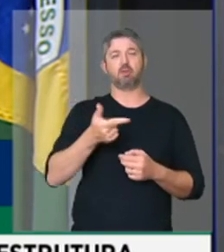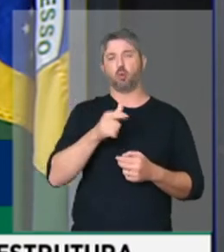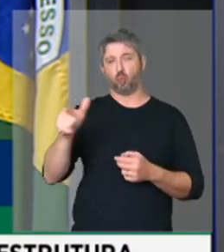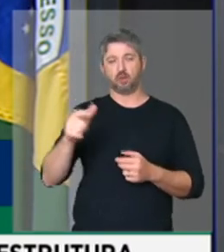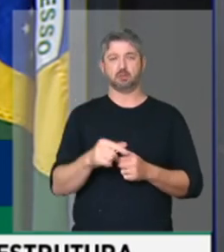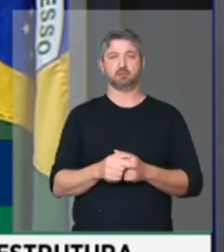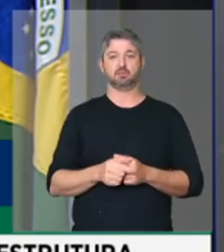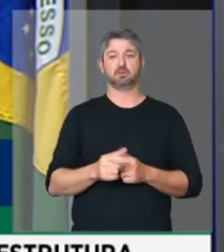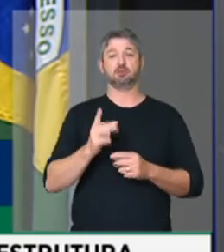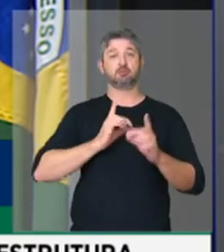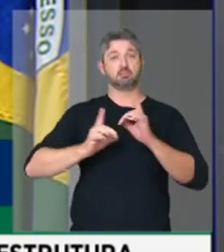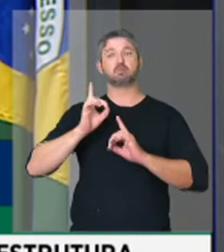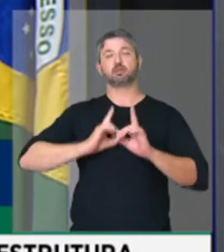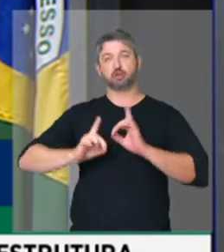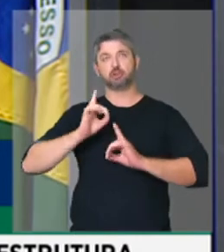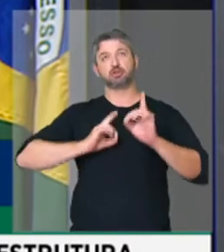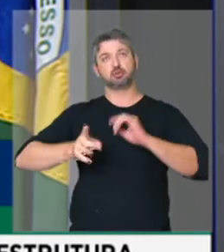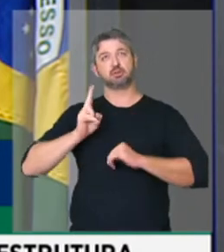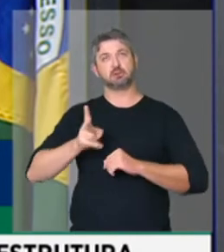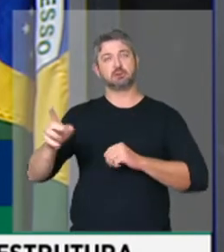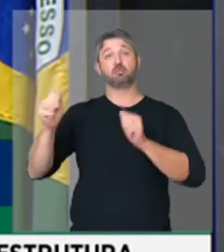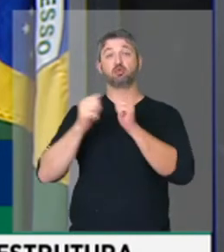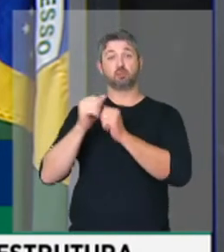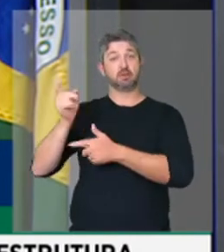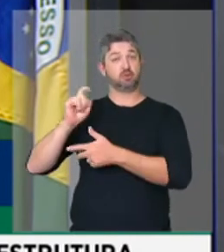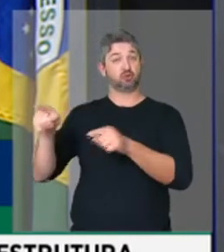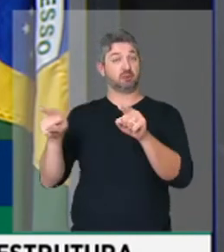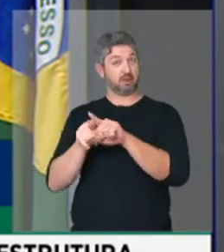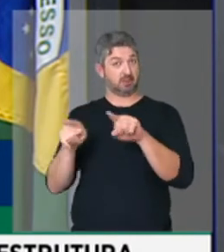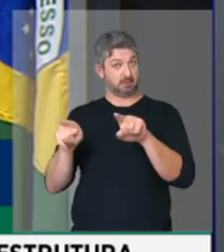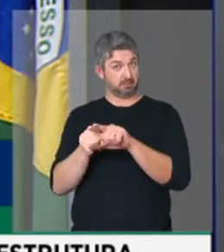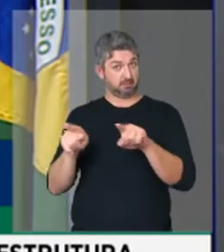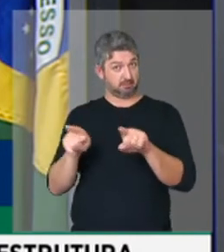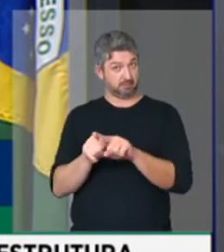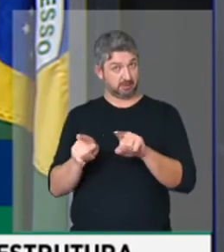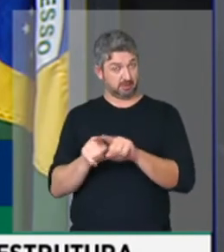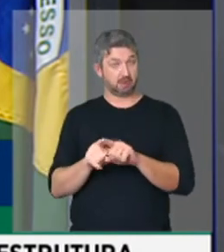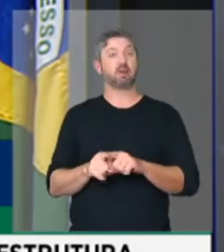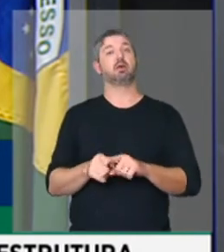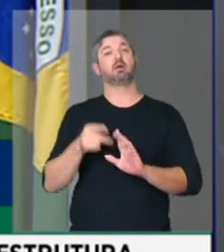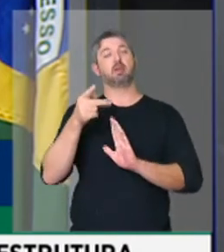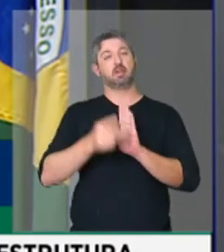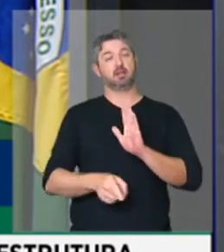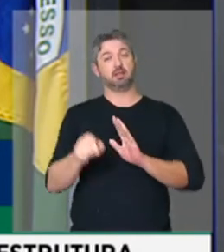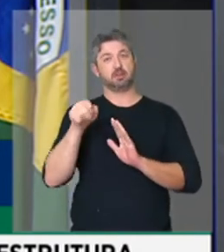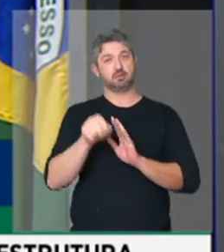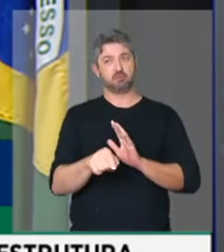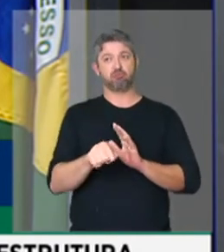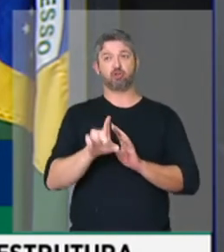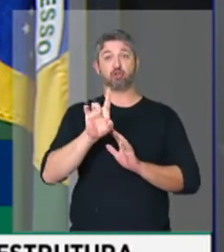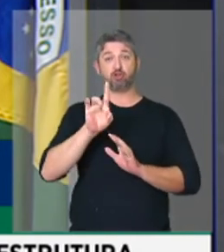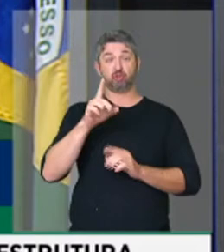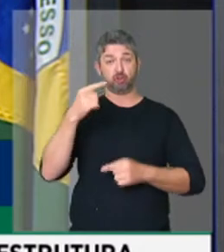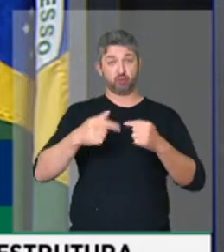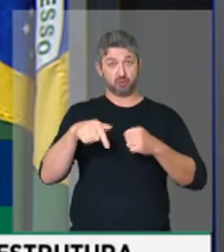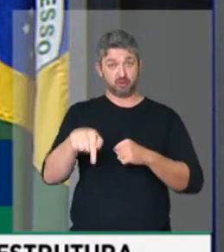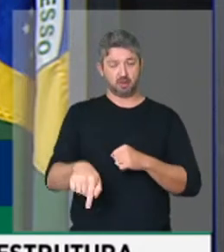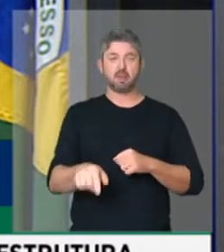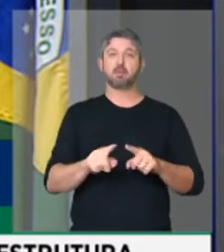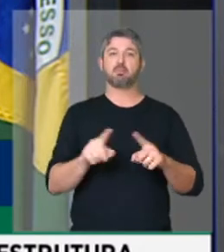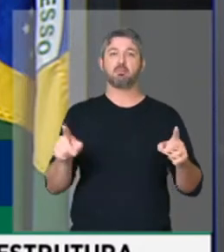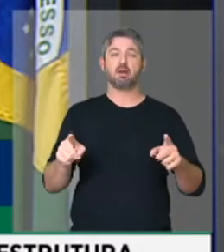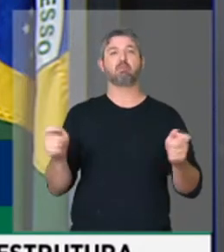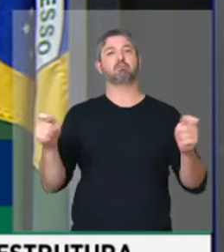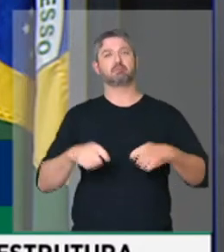nós dialogamos o tempo todo com o Executivo para que esse projeto pudesse não só aqui ser tratado, mas